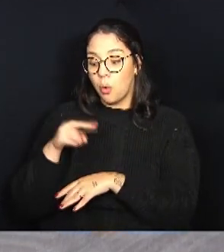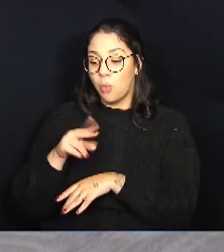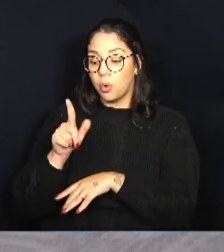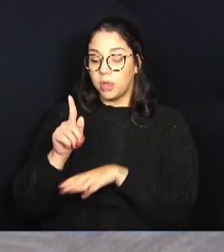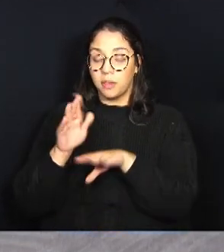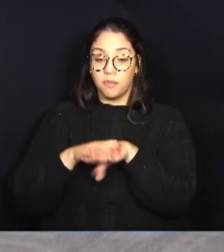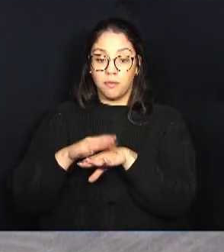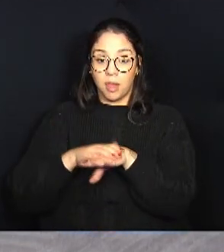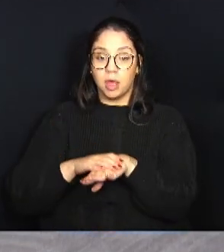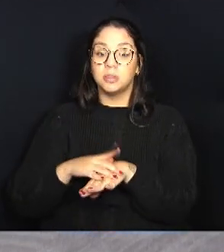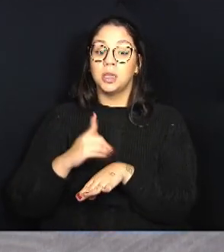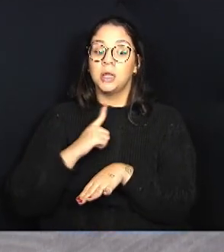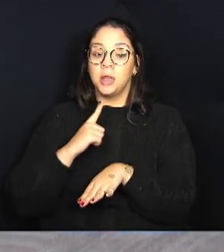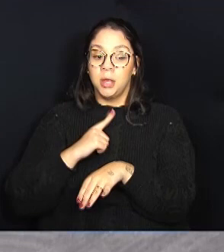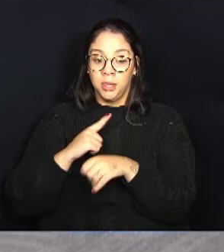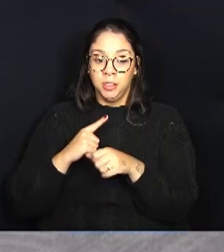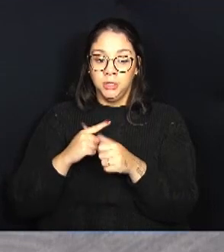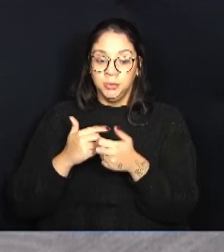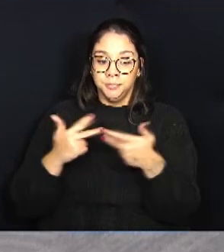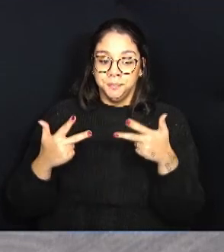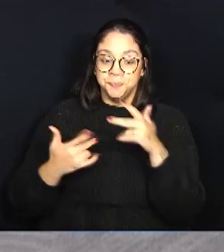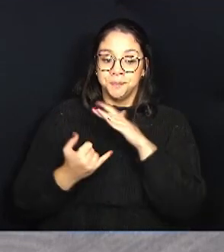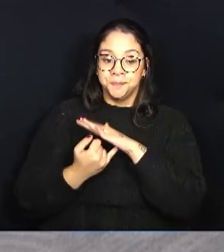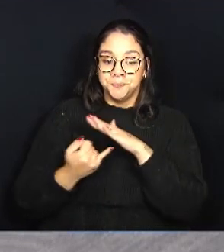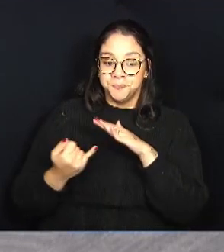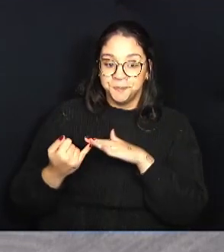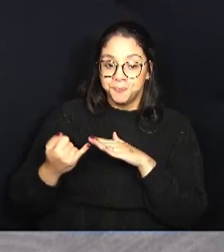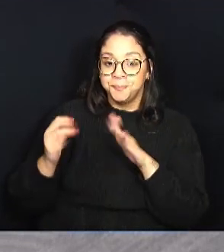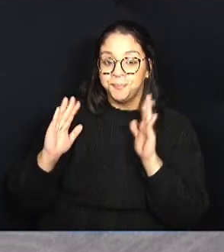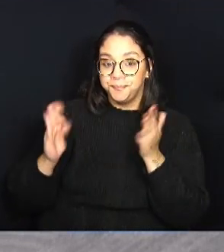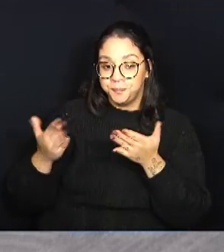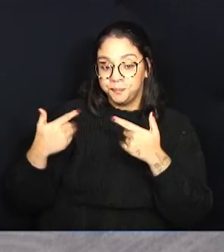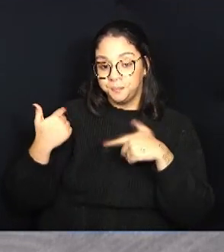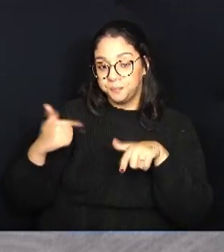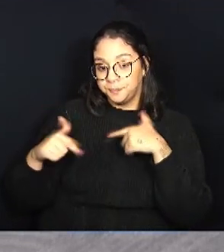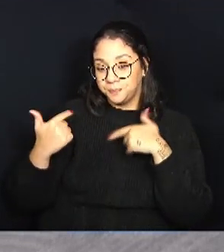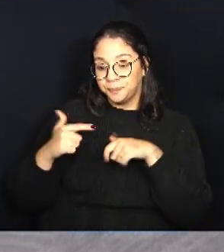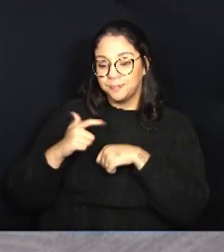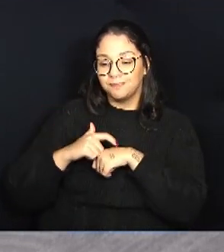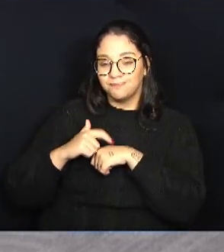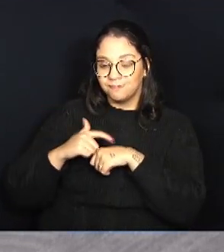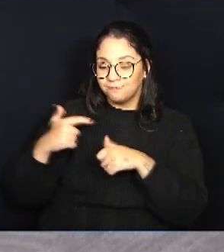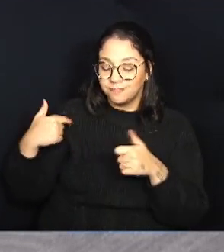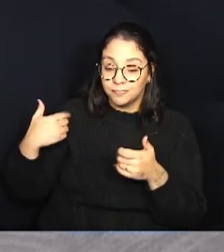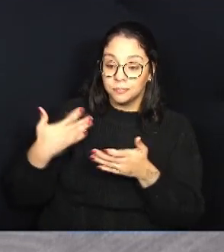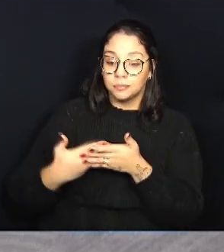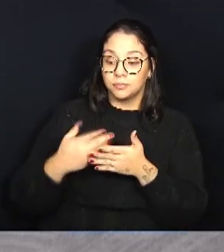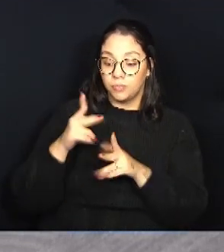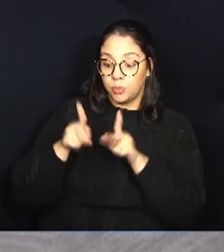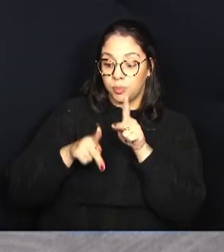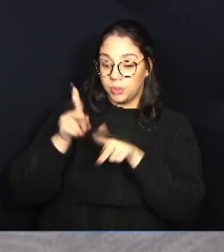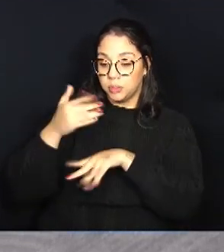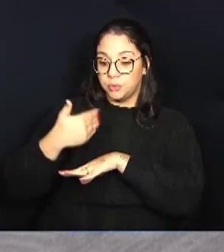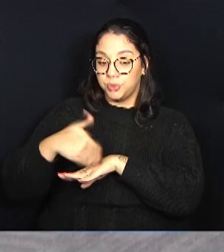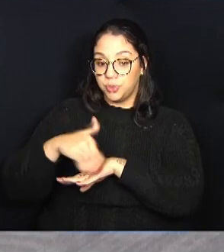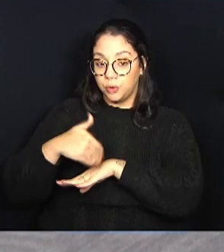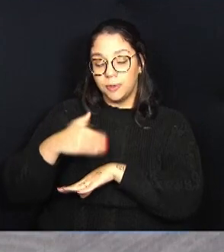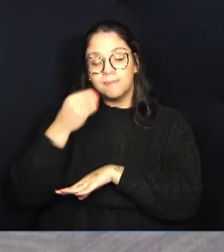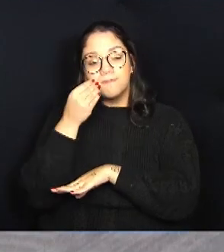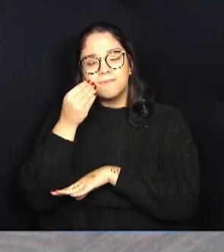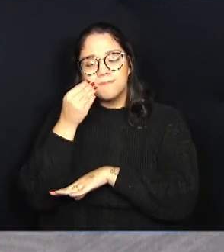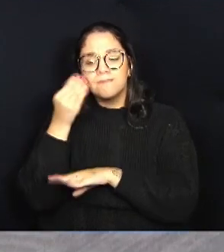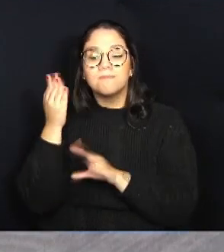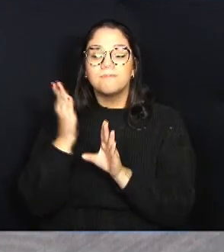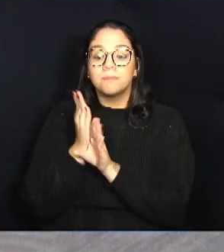Tem muitas entidades que já trabalham há muito tempo com a população de rua. E a gente vai tentar